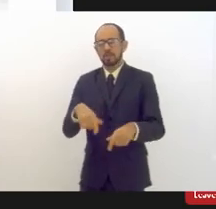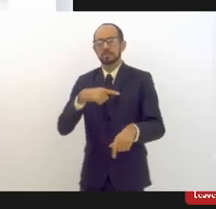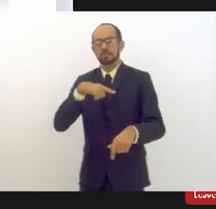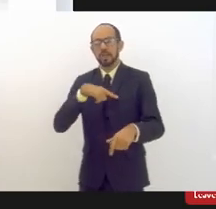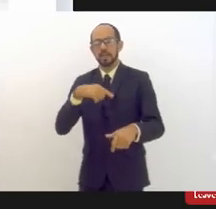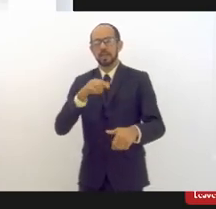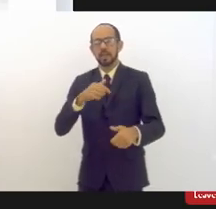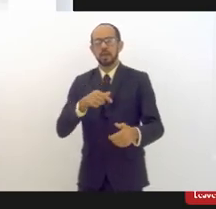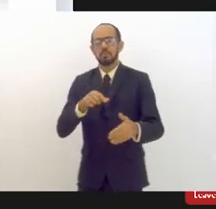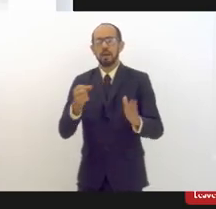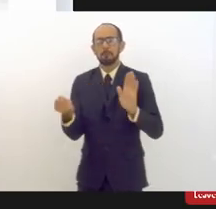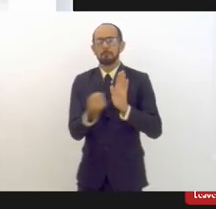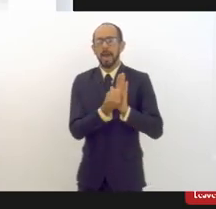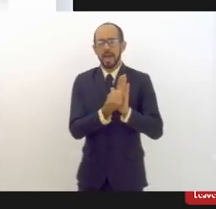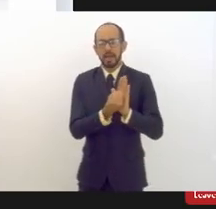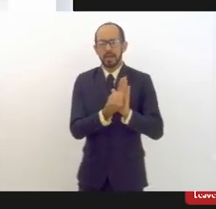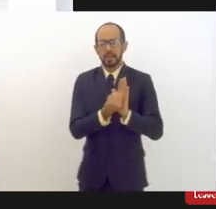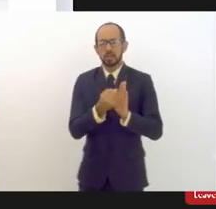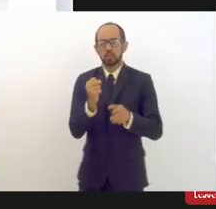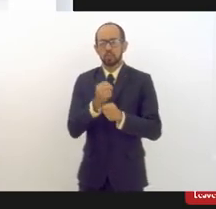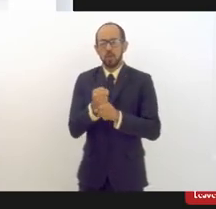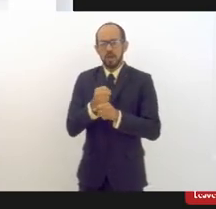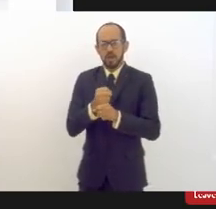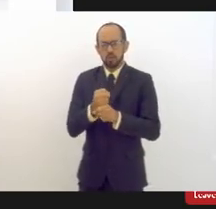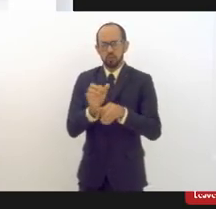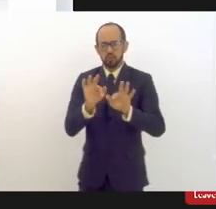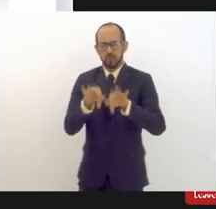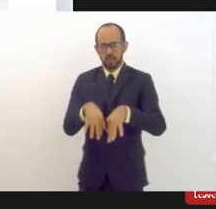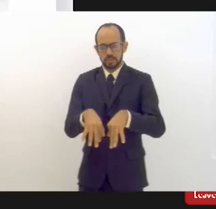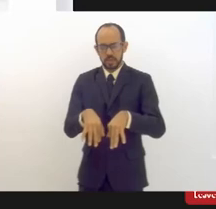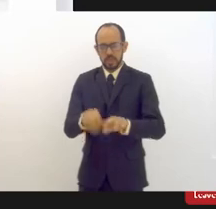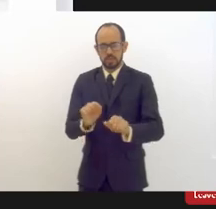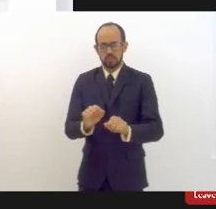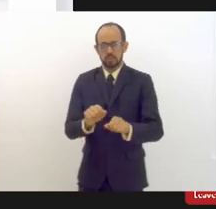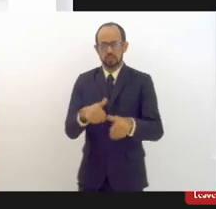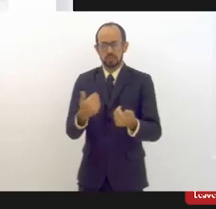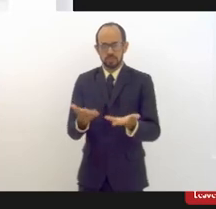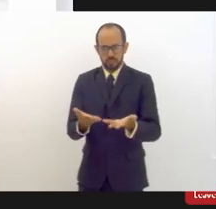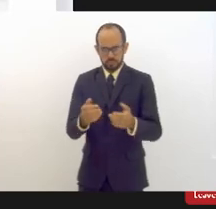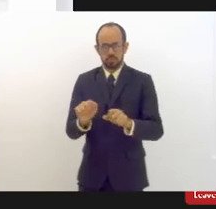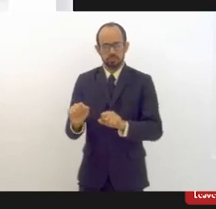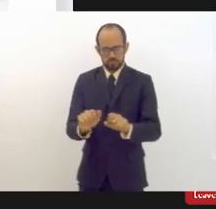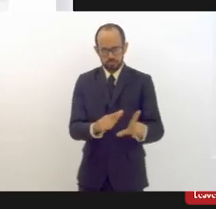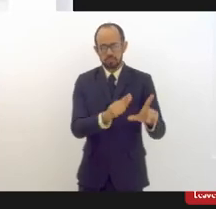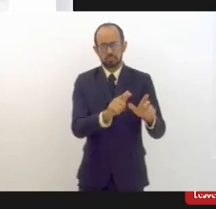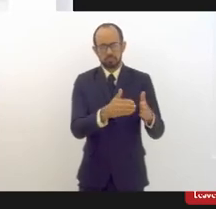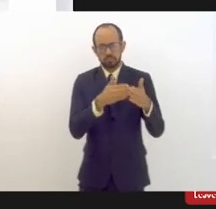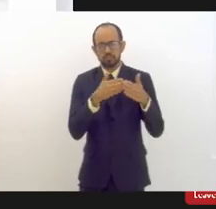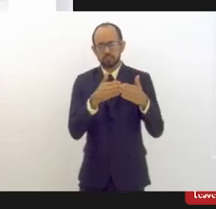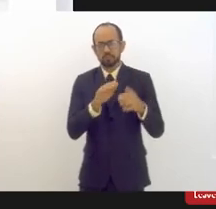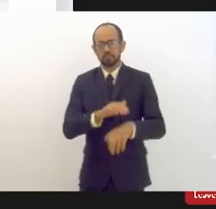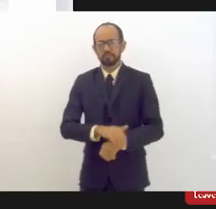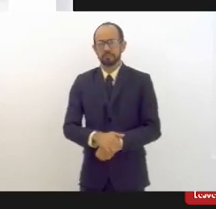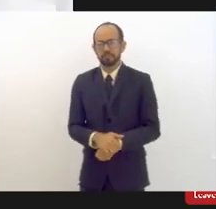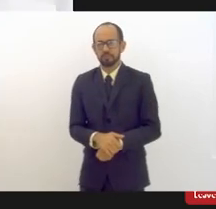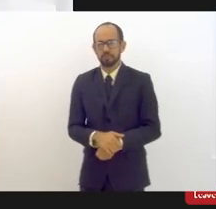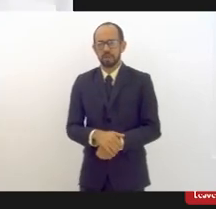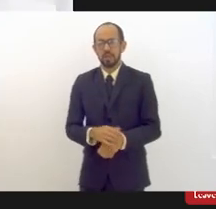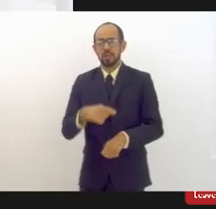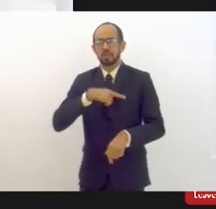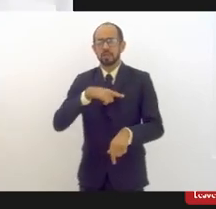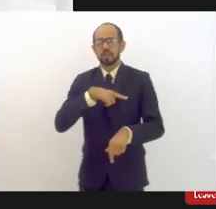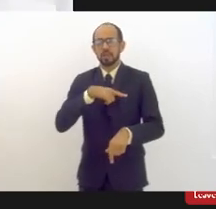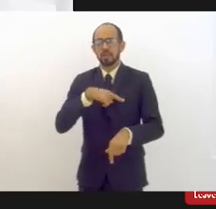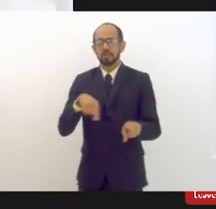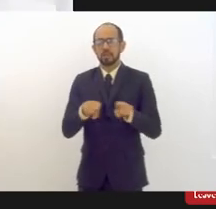ano letivo, né, finalizado, no caso 21. Pode passar, Alexandre. A gente, inclusive, abriu o